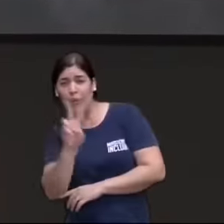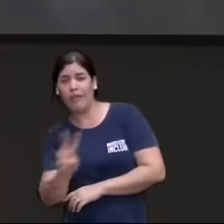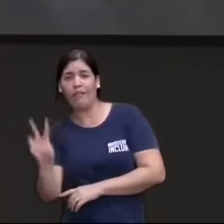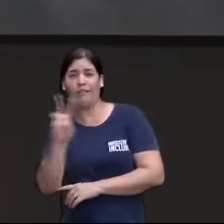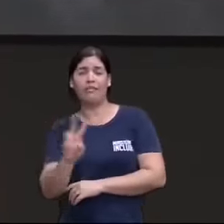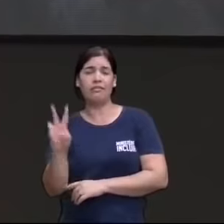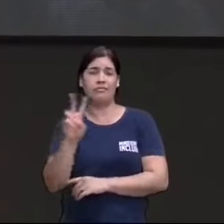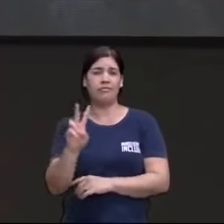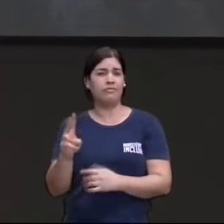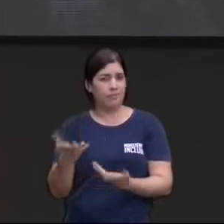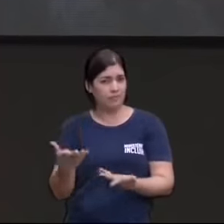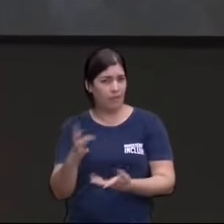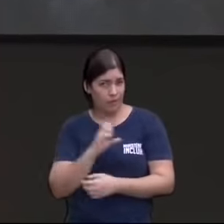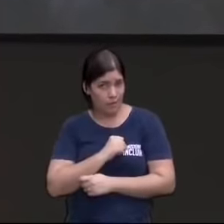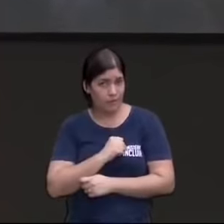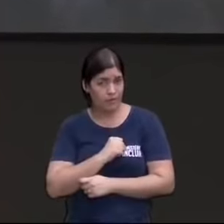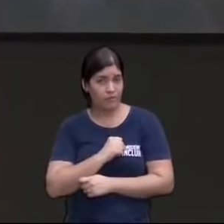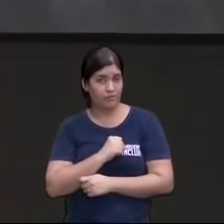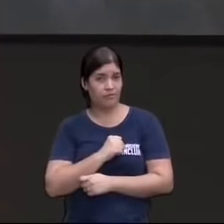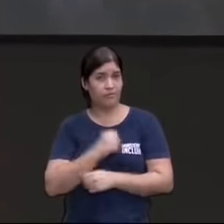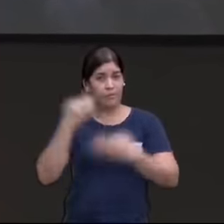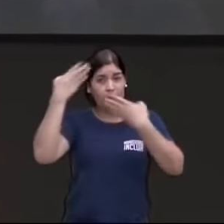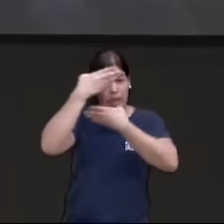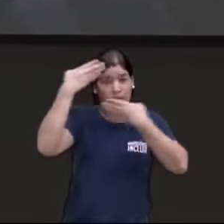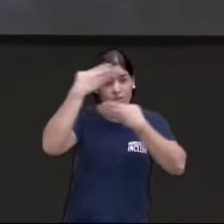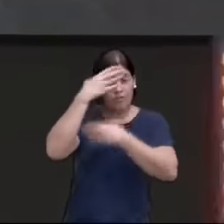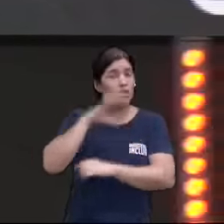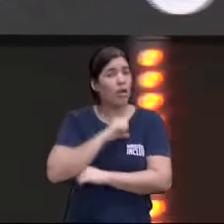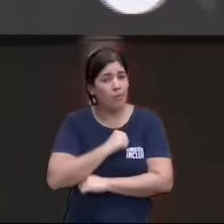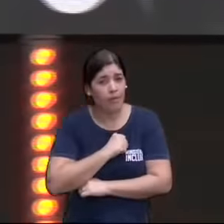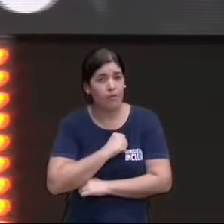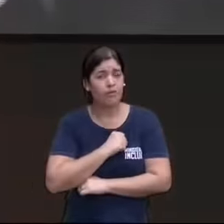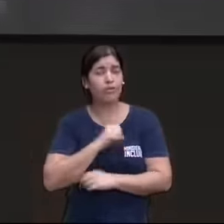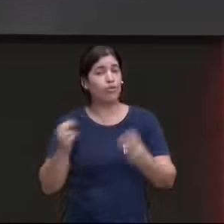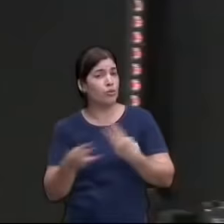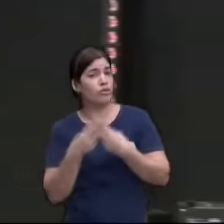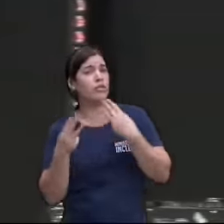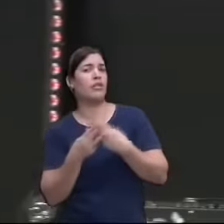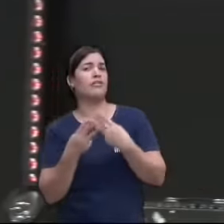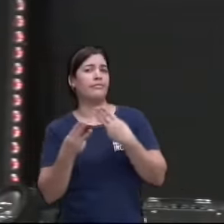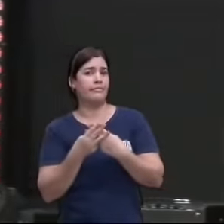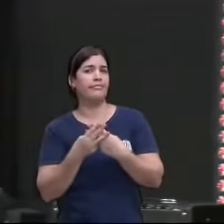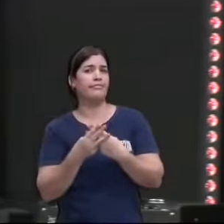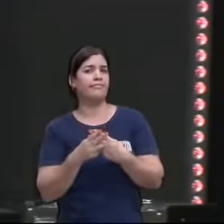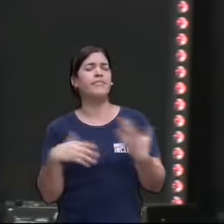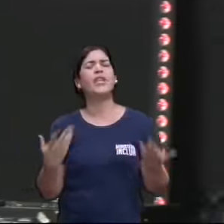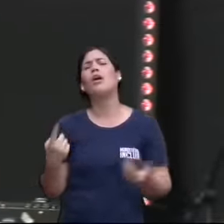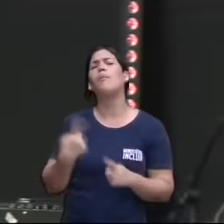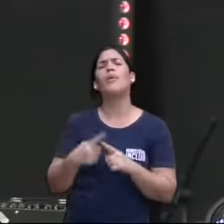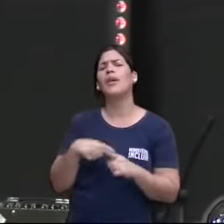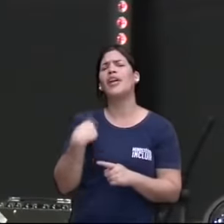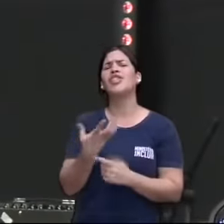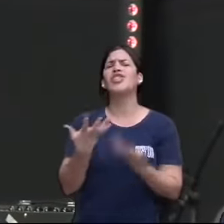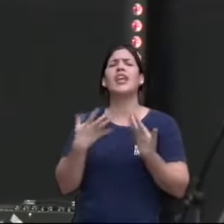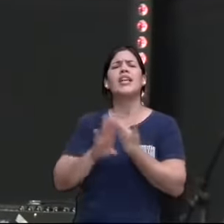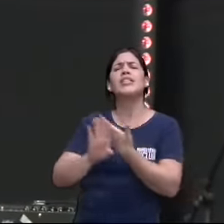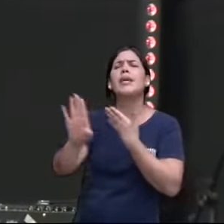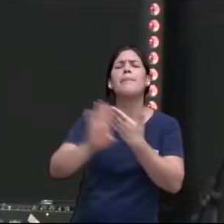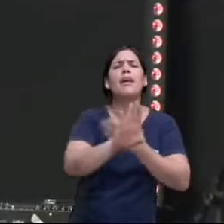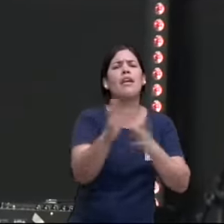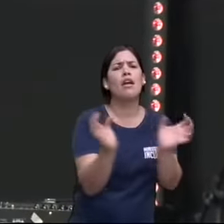cubano? Amou palestino? Amou judeu? Então por que a gente está querendo separar as